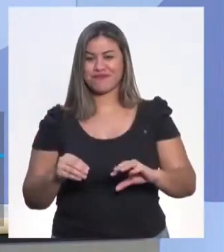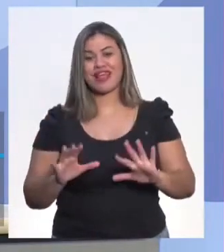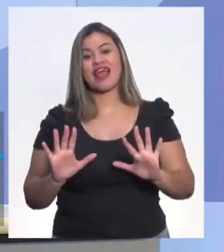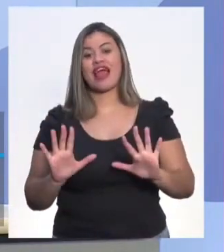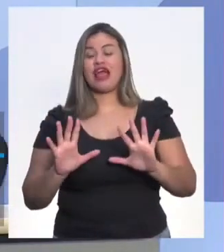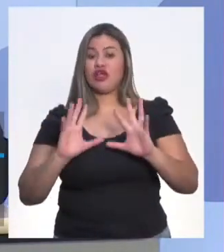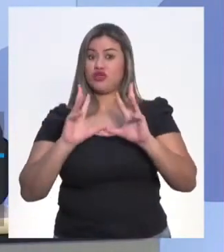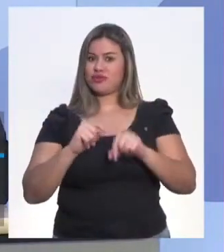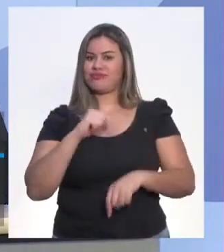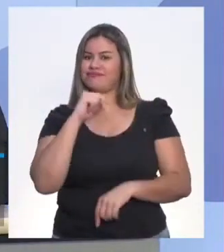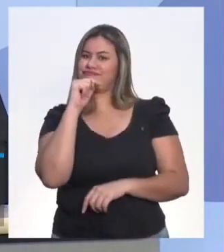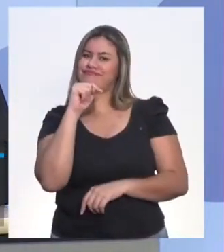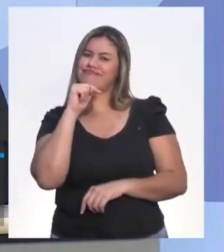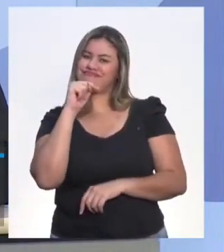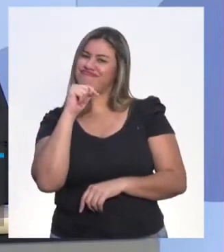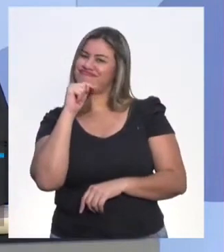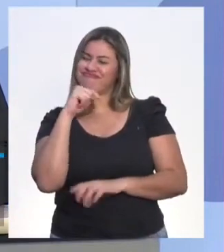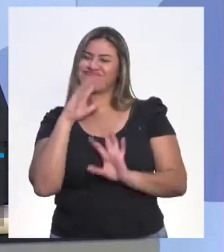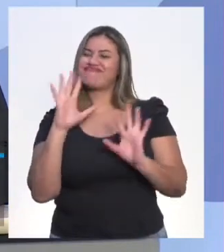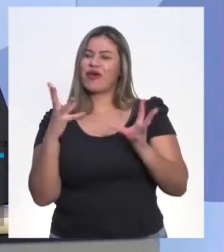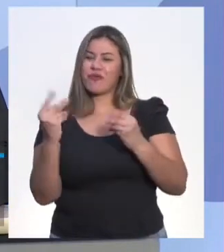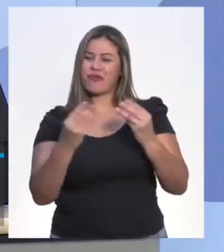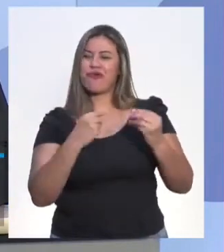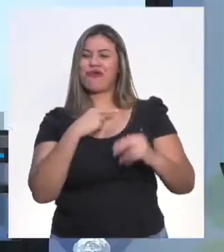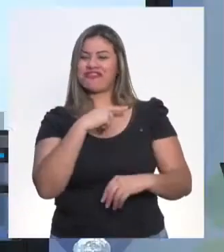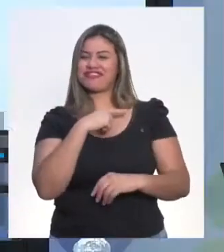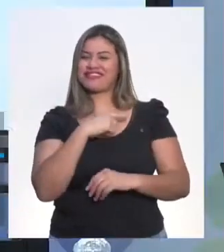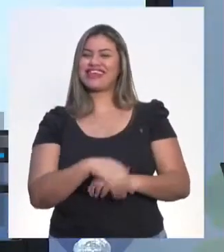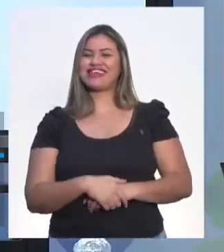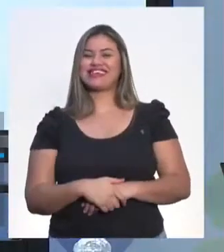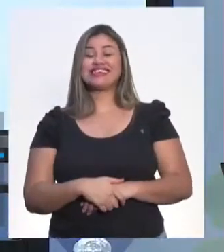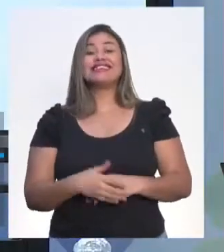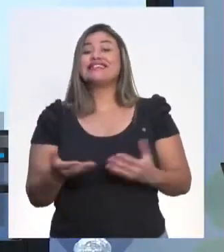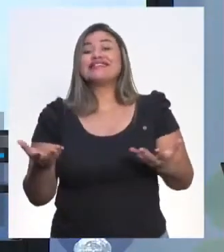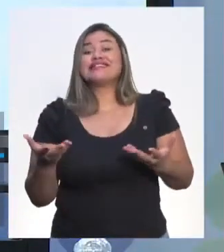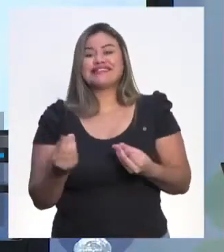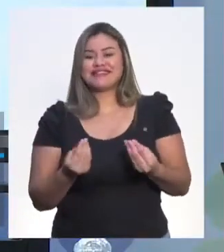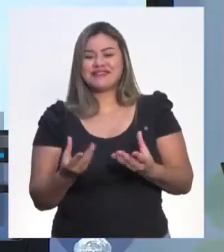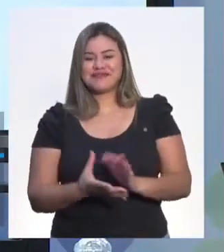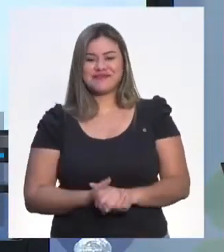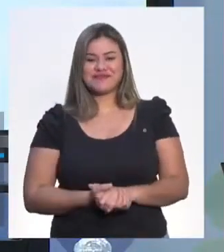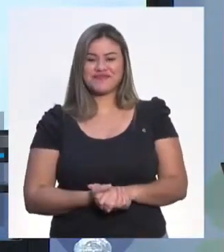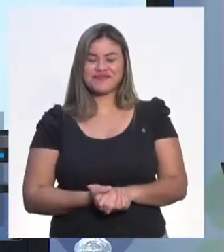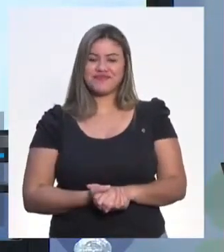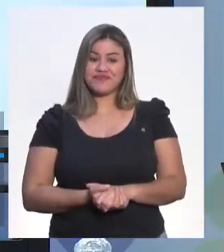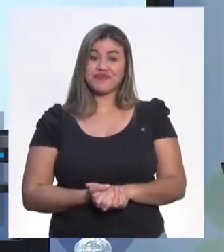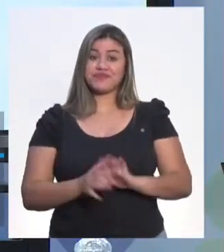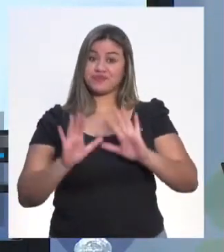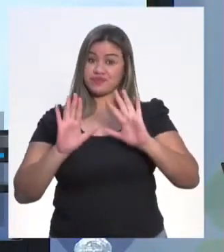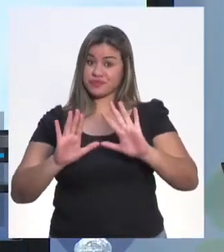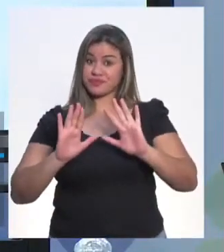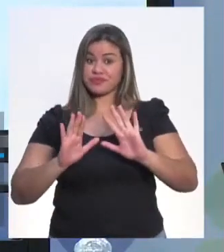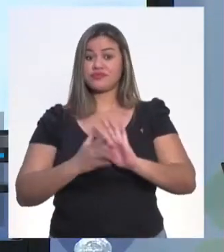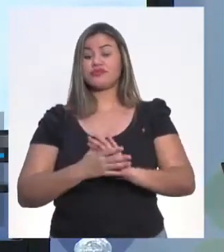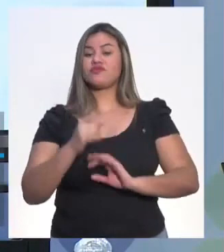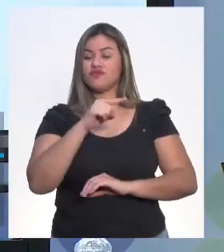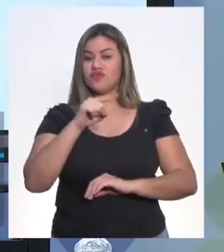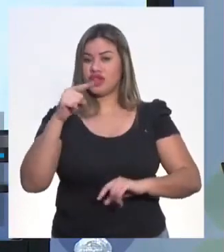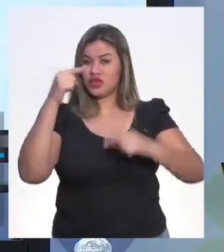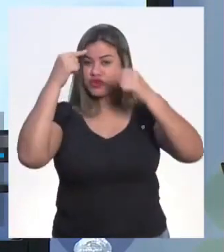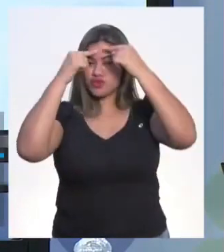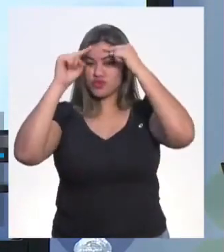que colocou todos, porque também ia dar muito trabalho, né, professora Inês? Vamos lá? Vamos. Pessoal, quem ainda está com